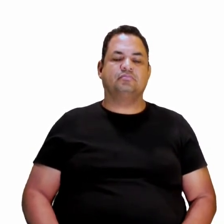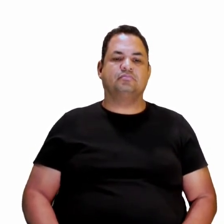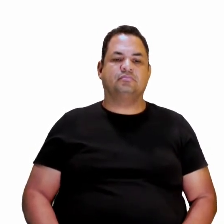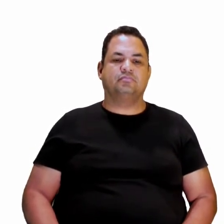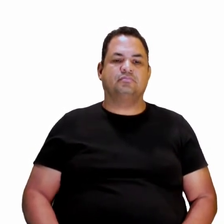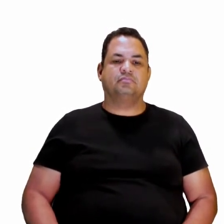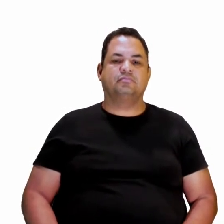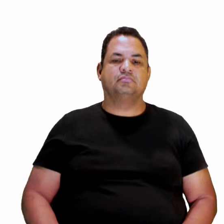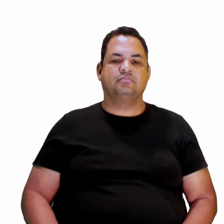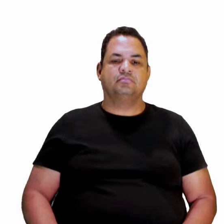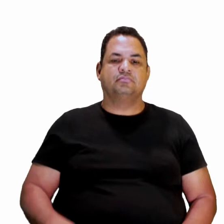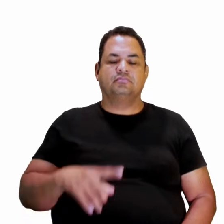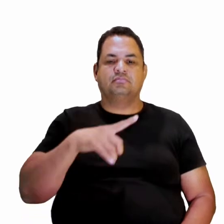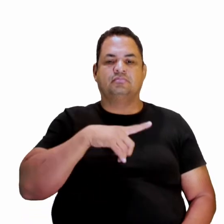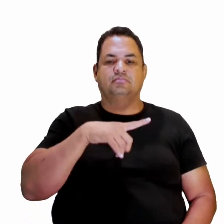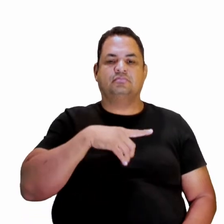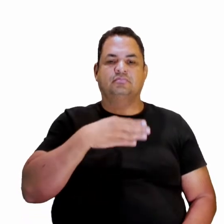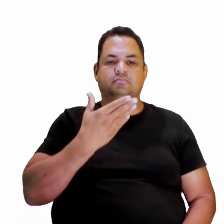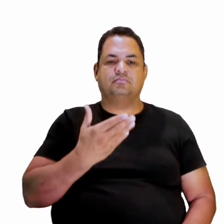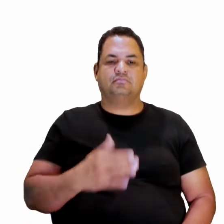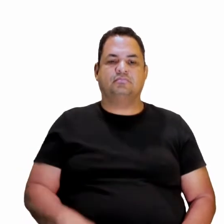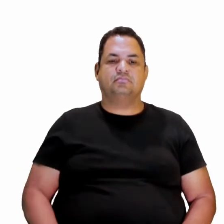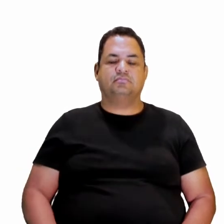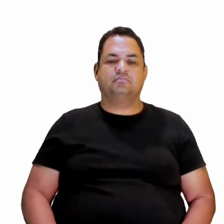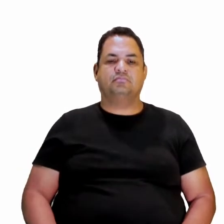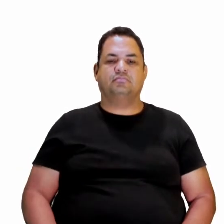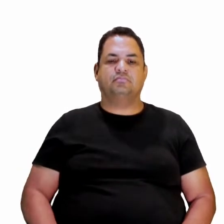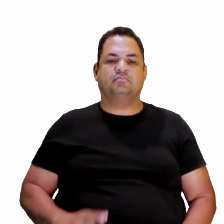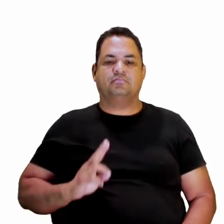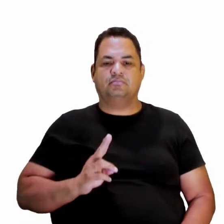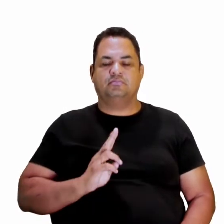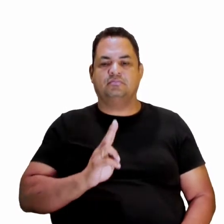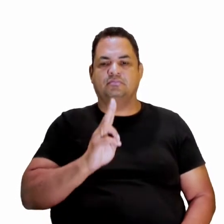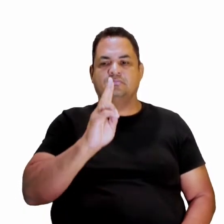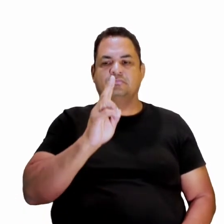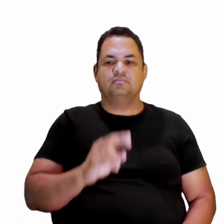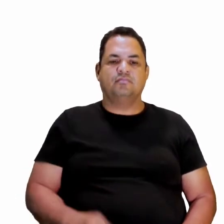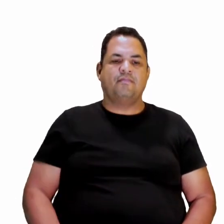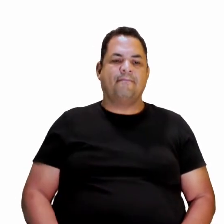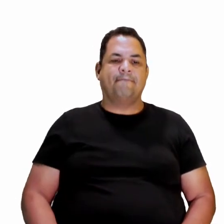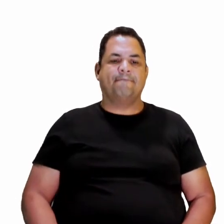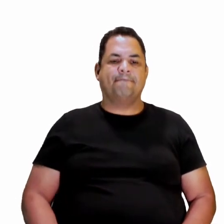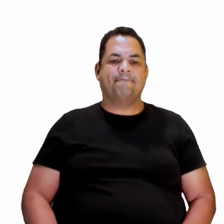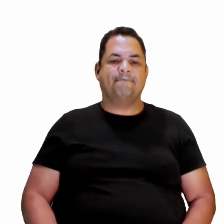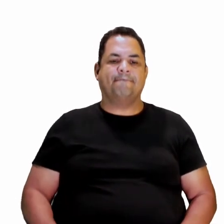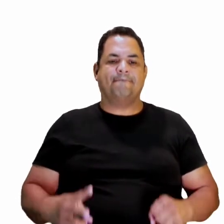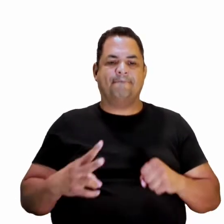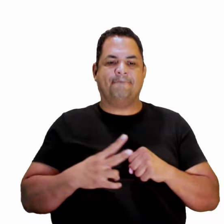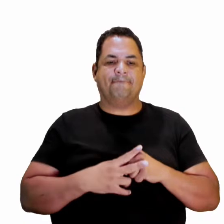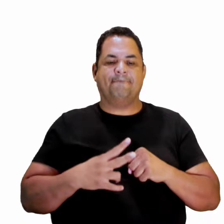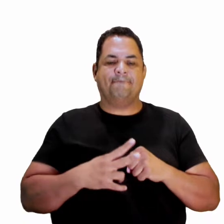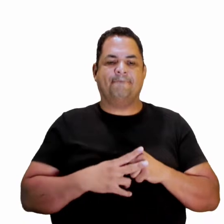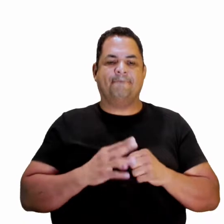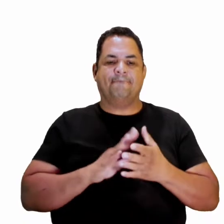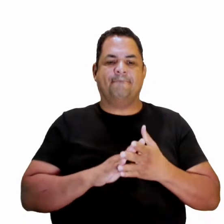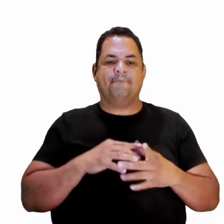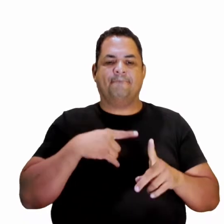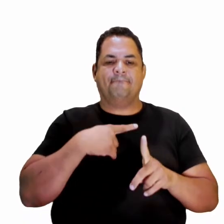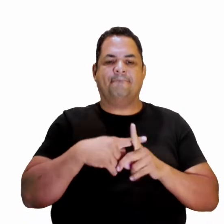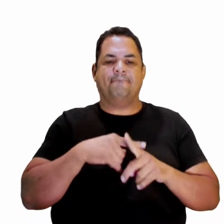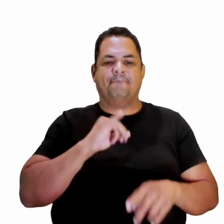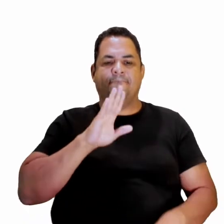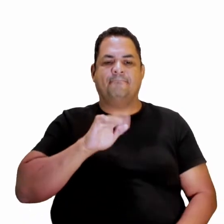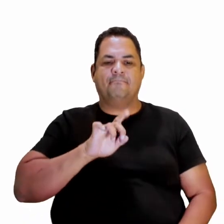vai receber justamente a questão da progressão, que é o quê? Verbo com ing,